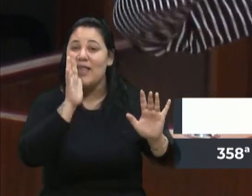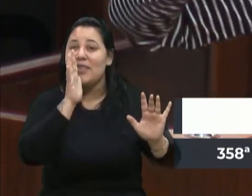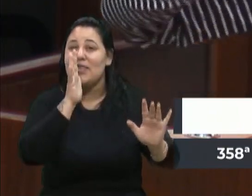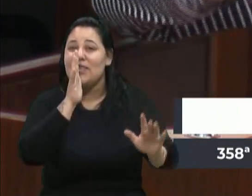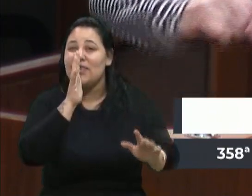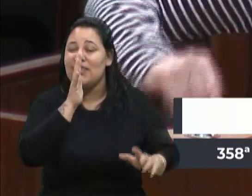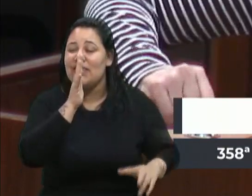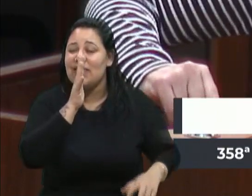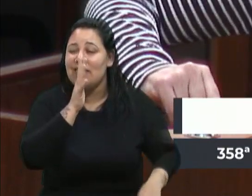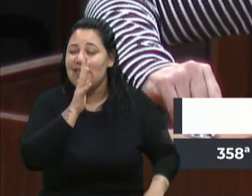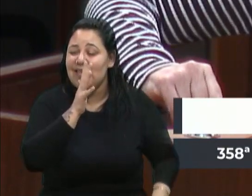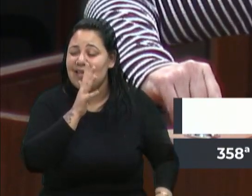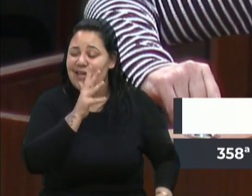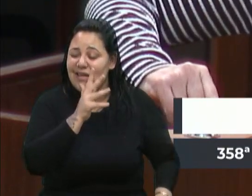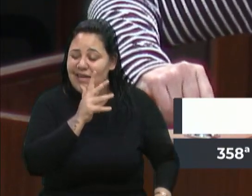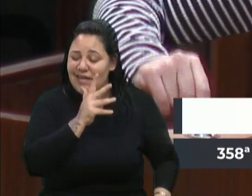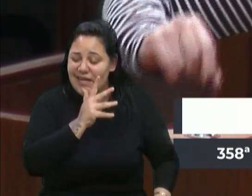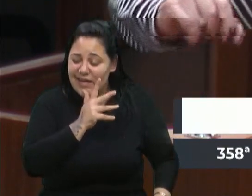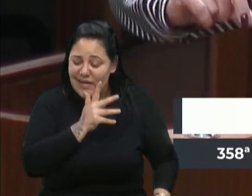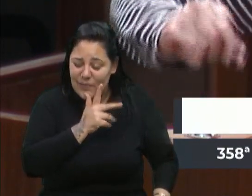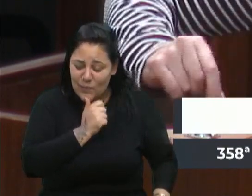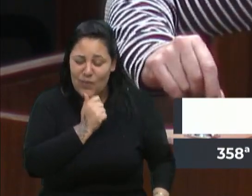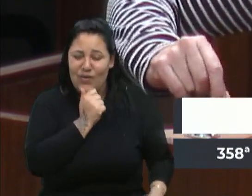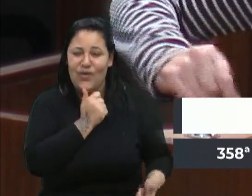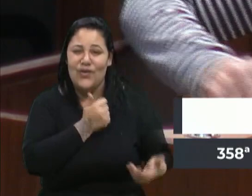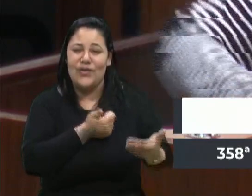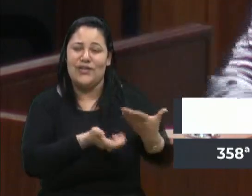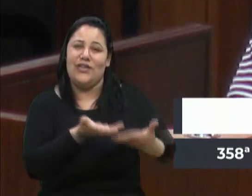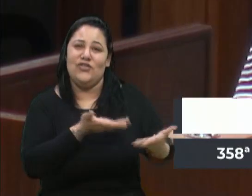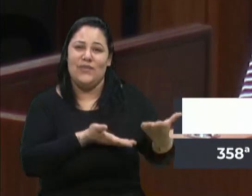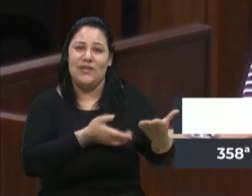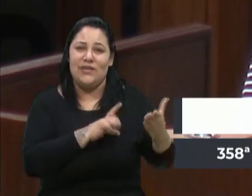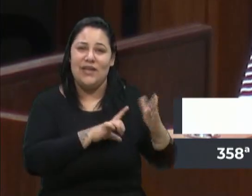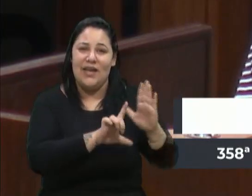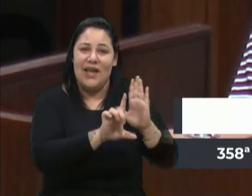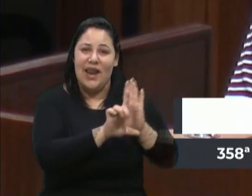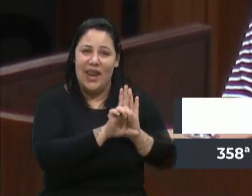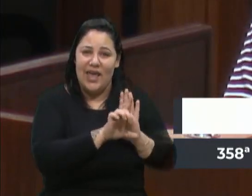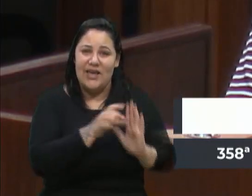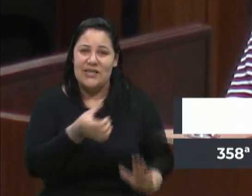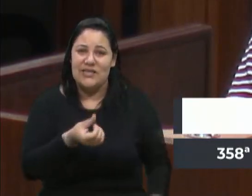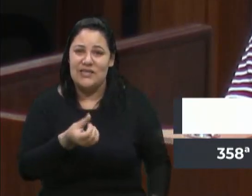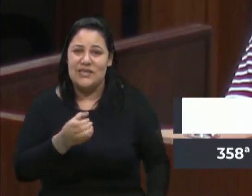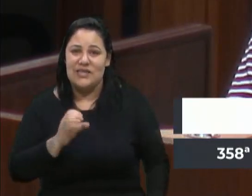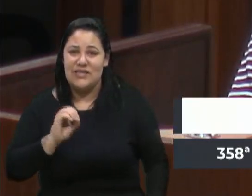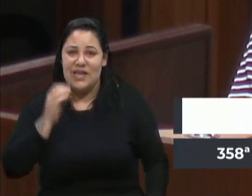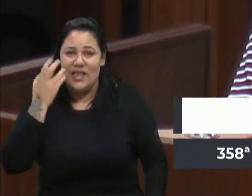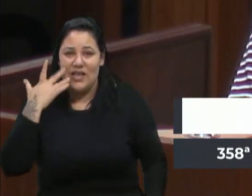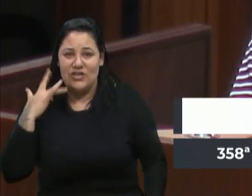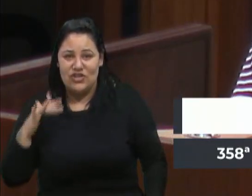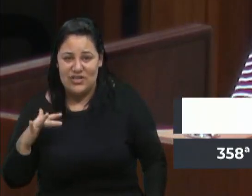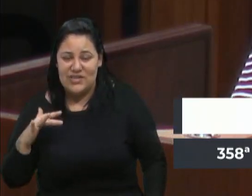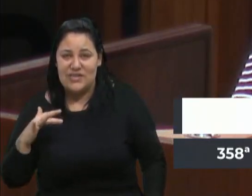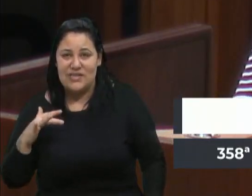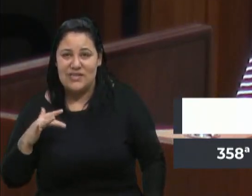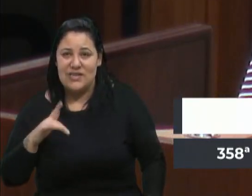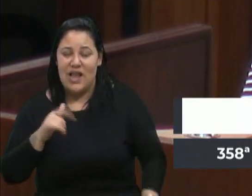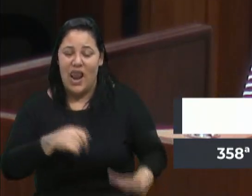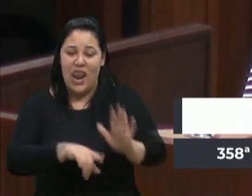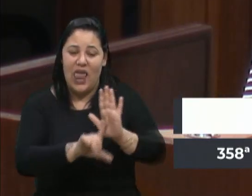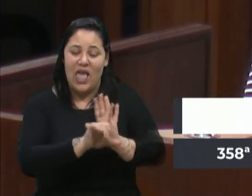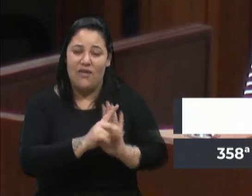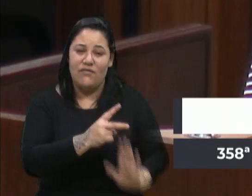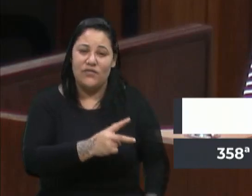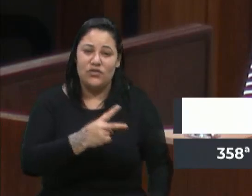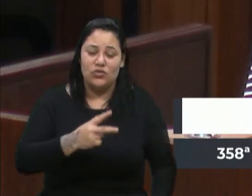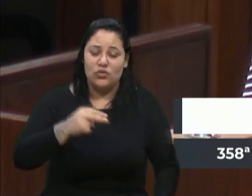no atendimento. Tem a Lei 60 dias, conhecida, né, a Lei de 22 de